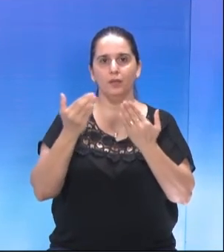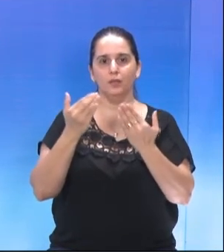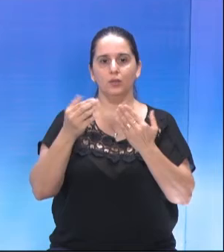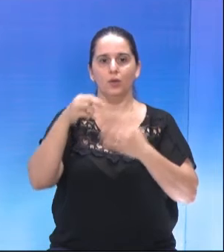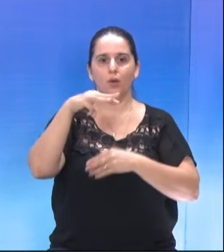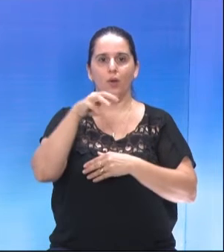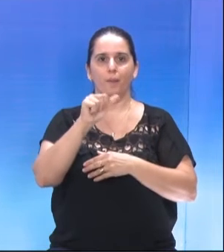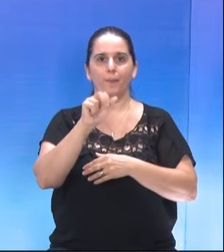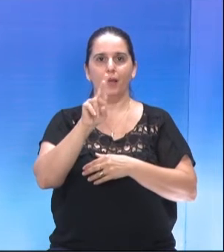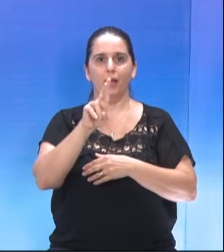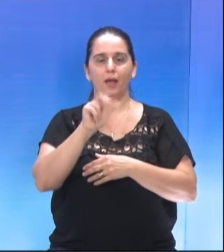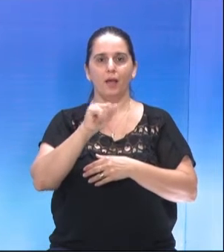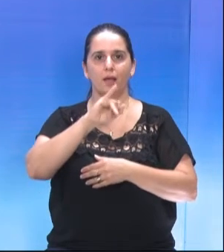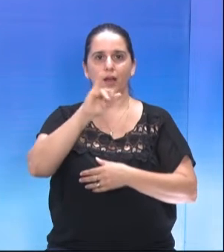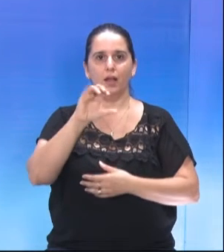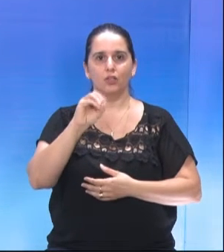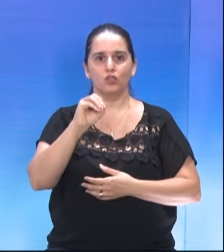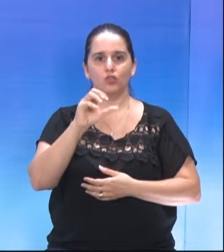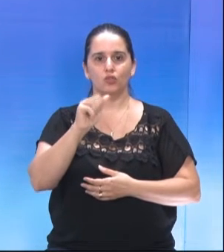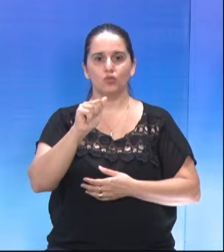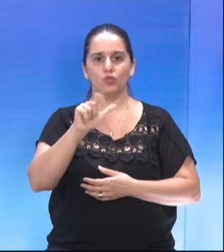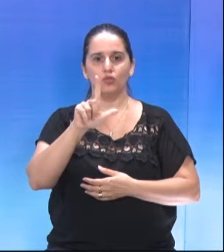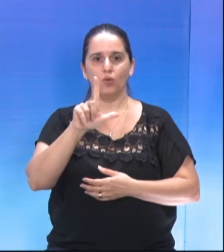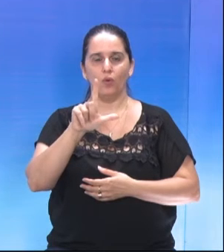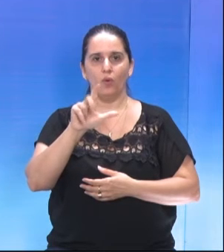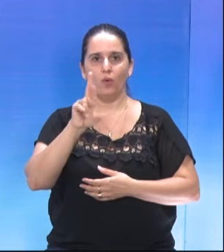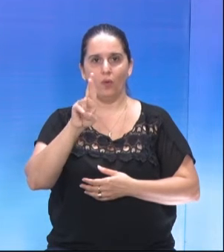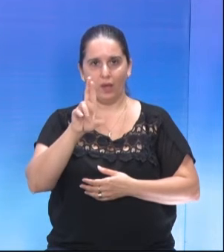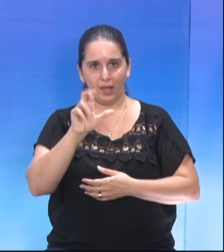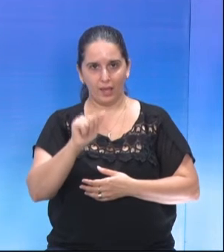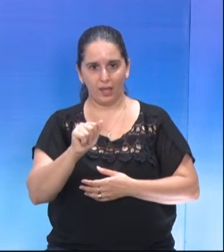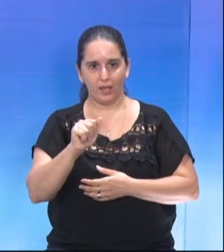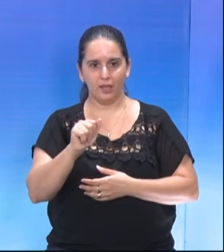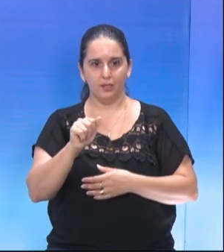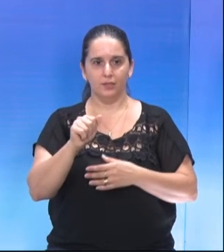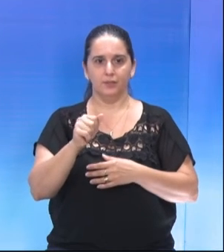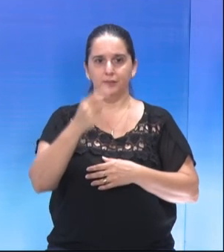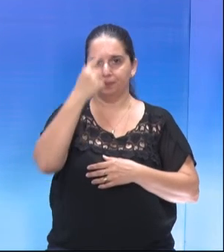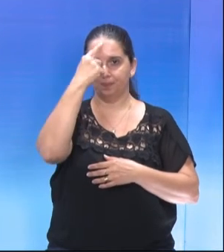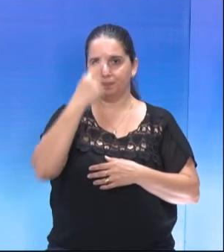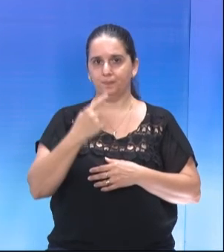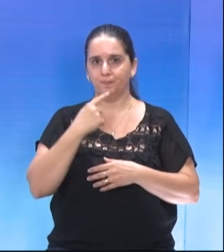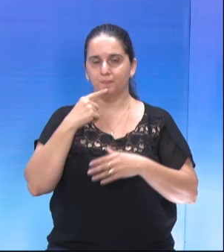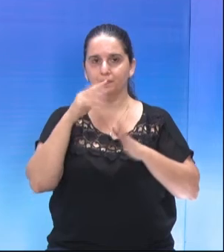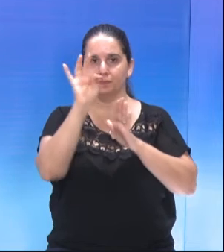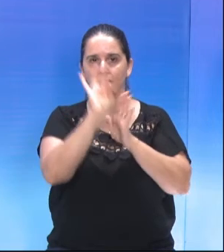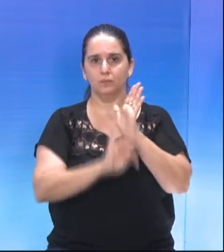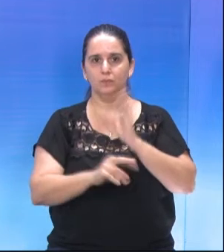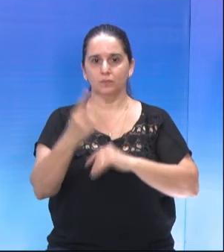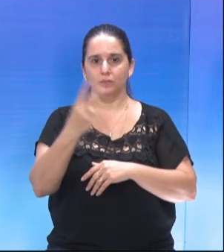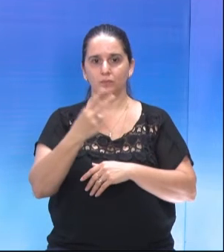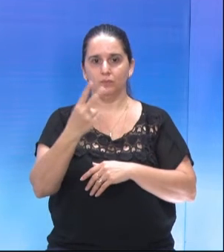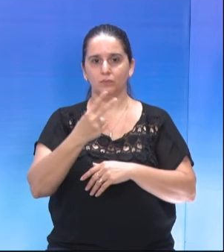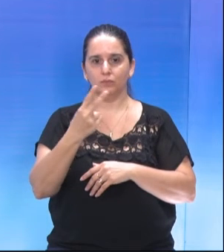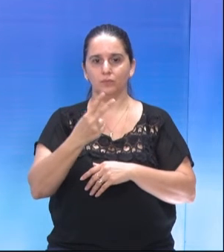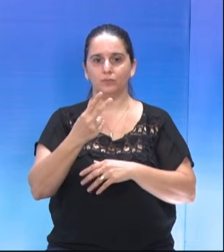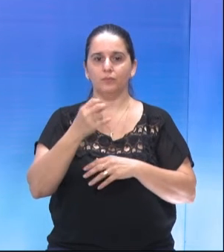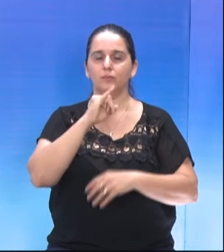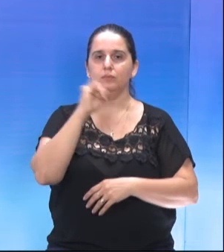no seu trabalho. Então, aqui, o texto 2 nos mostra uma obra também